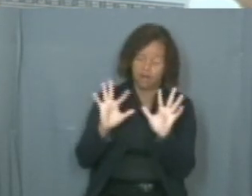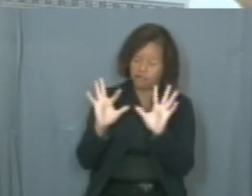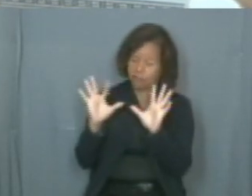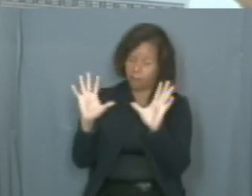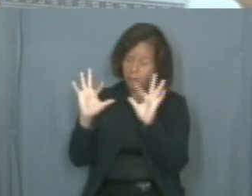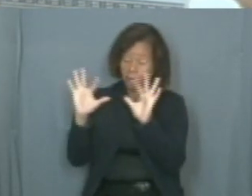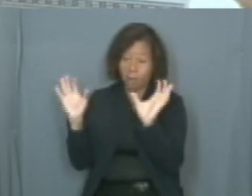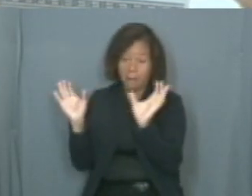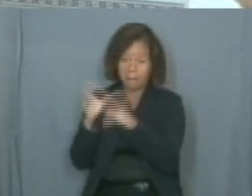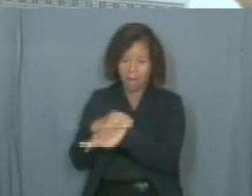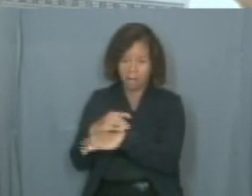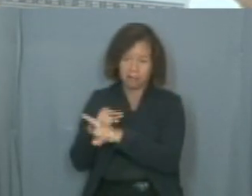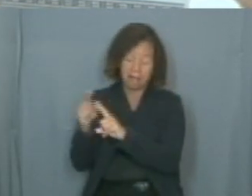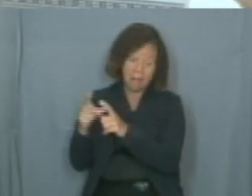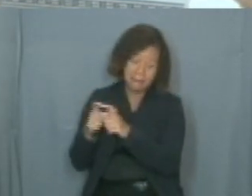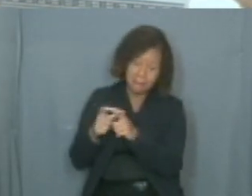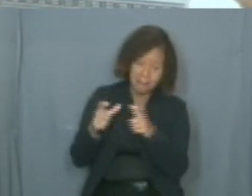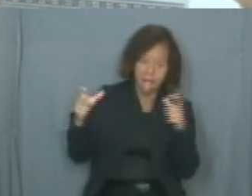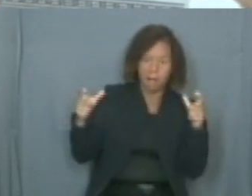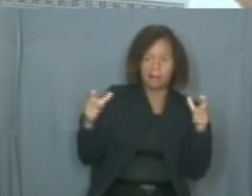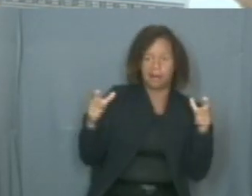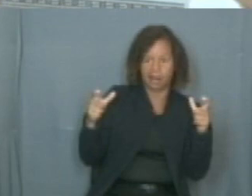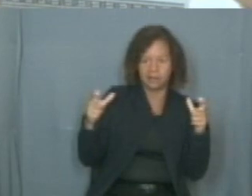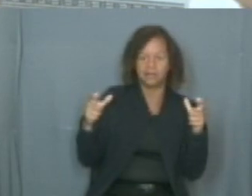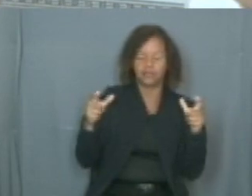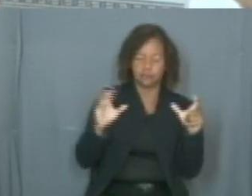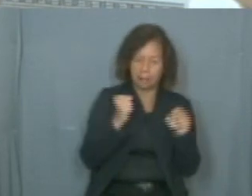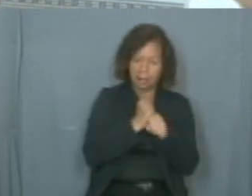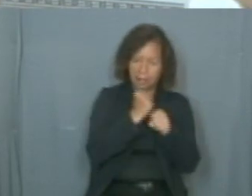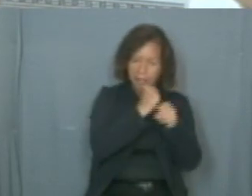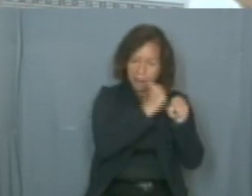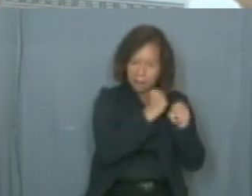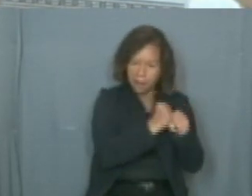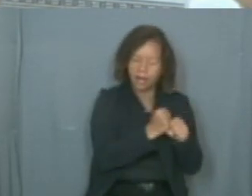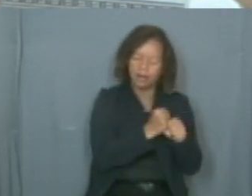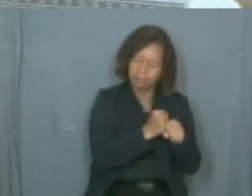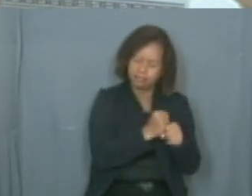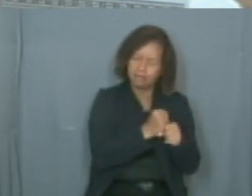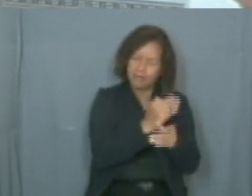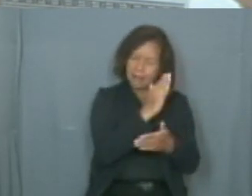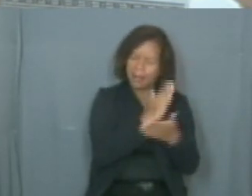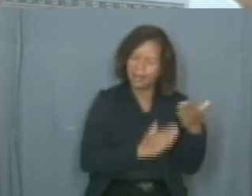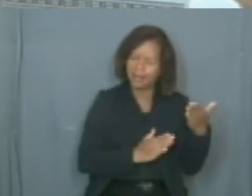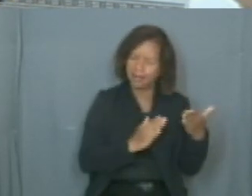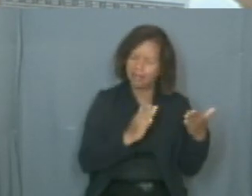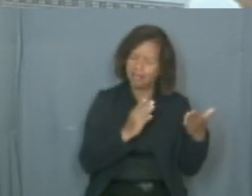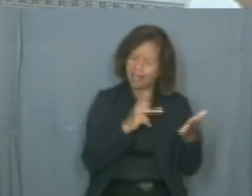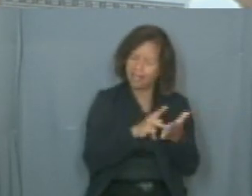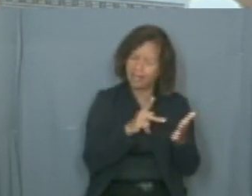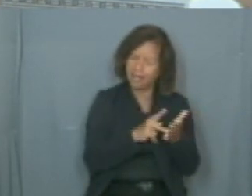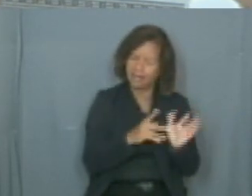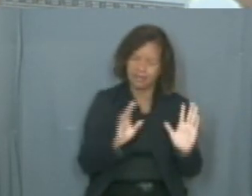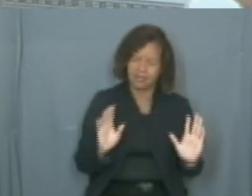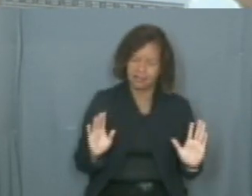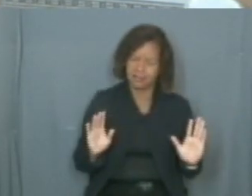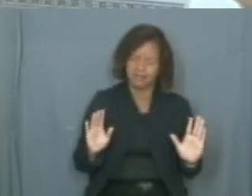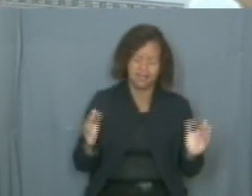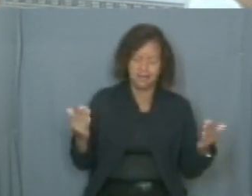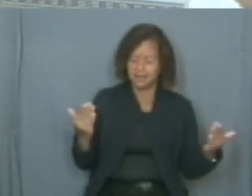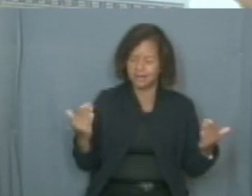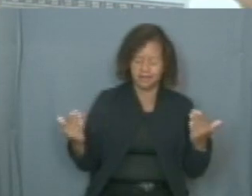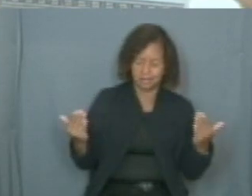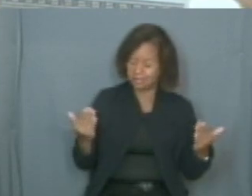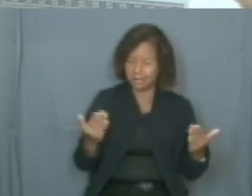maior parte do que foi feito, entendeu? É uma meia-verdade. O que você traz é uma meia-verdade, você não